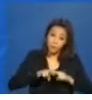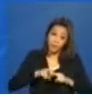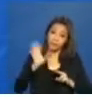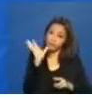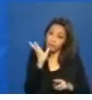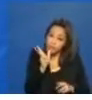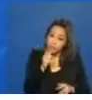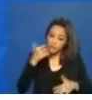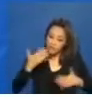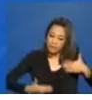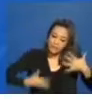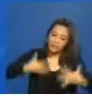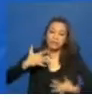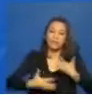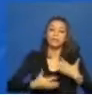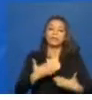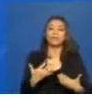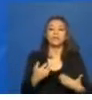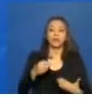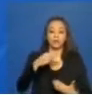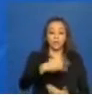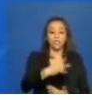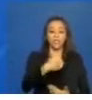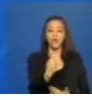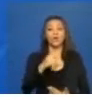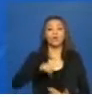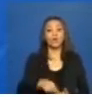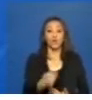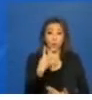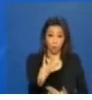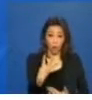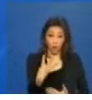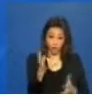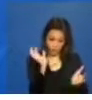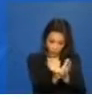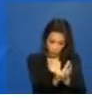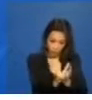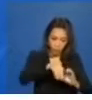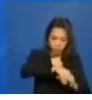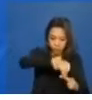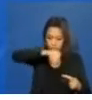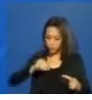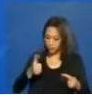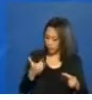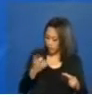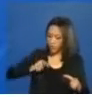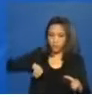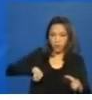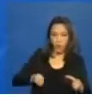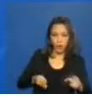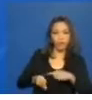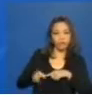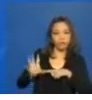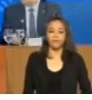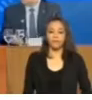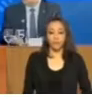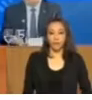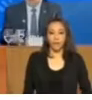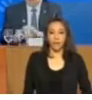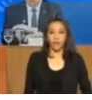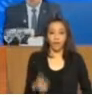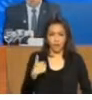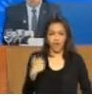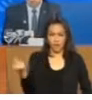adicionais. Então é isso, no universo 31,4, 10 milhões já foram identificados como habilitados a receber o auxílio. Que